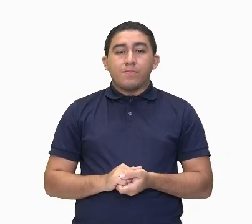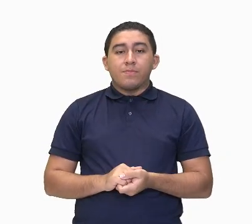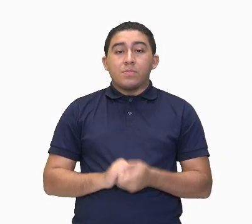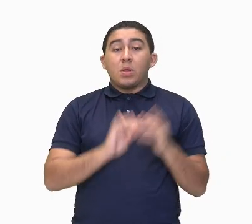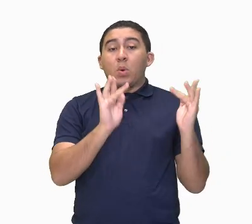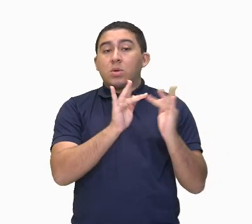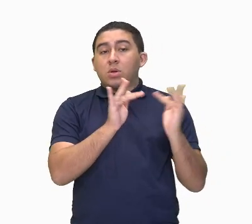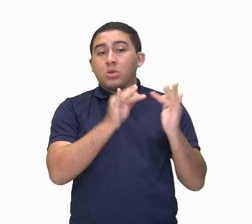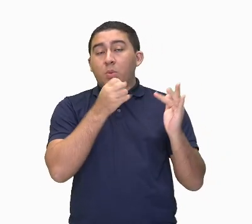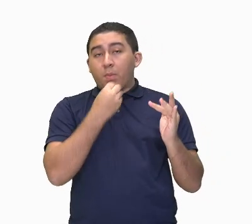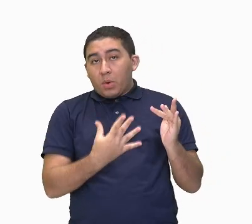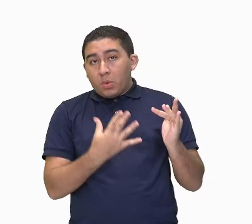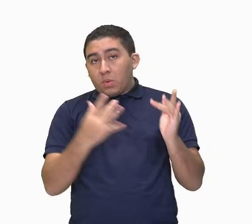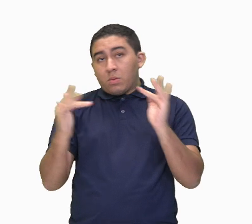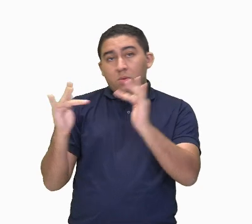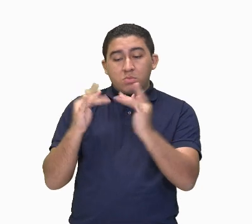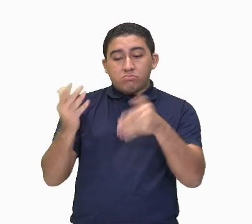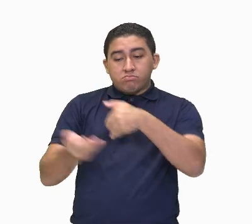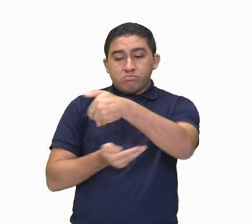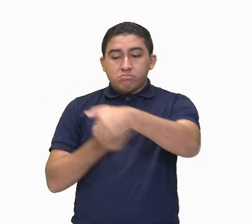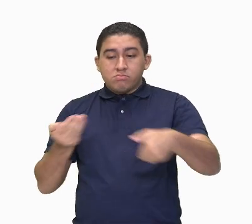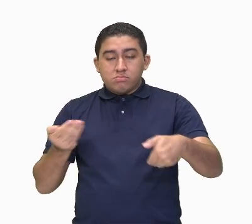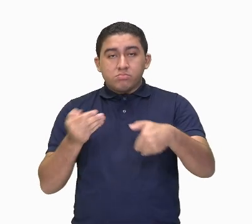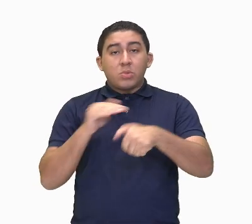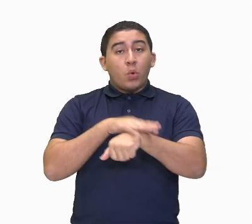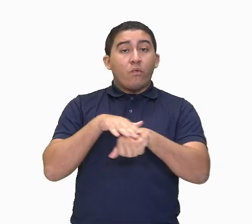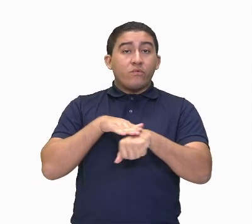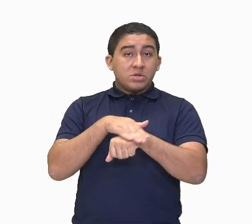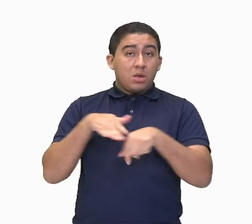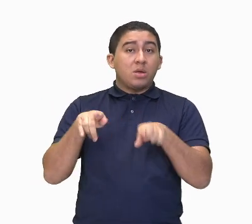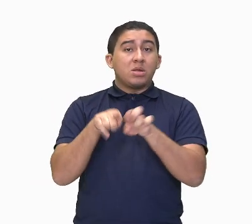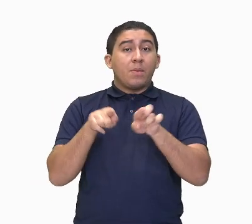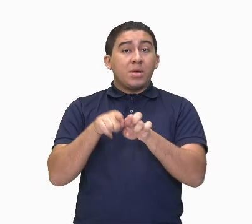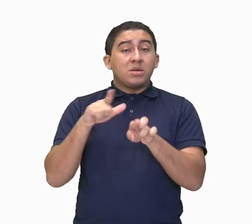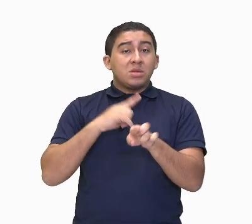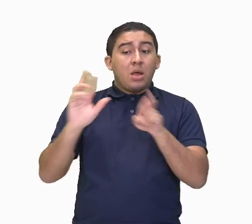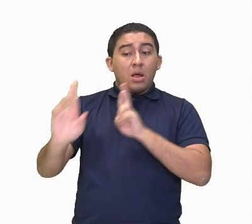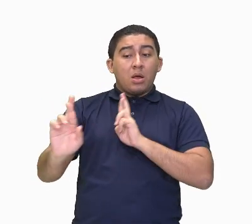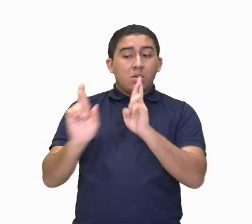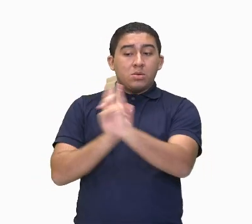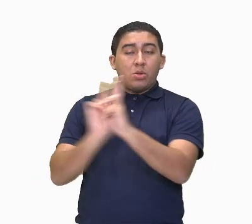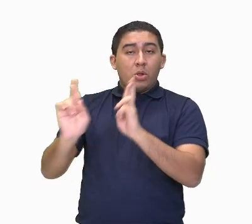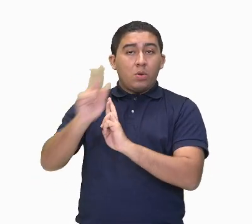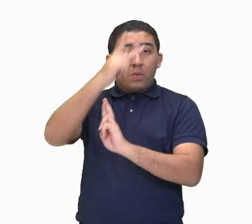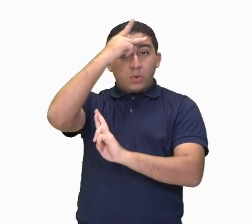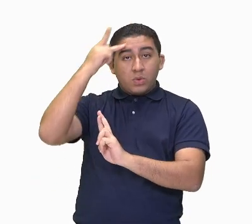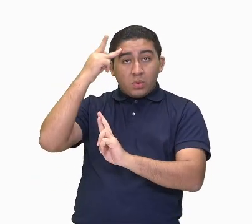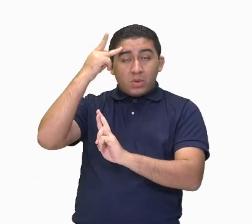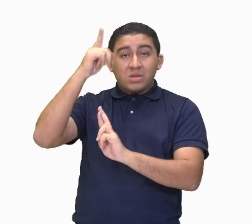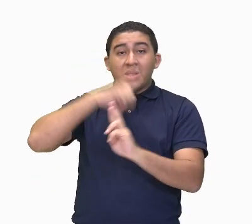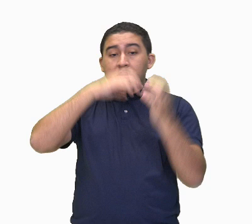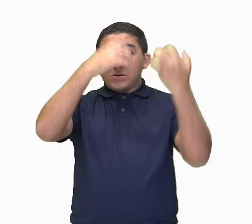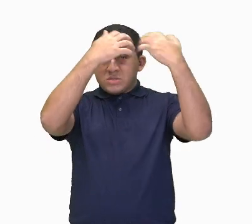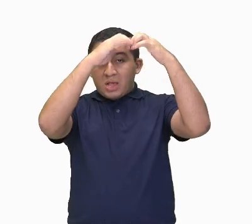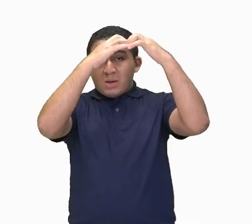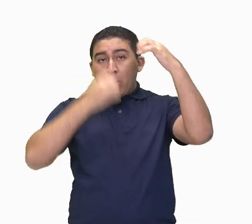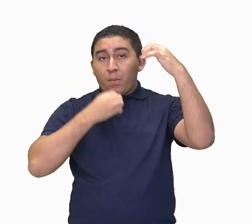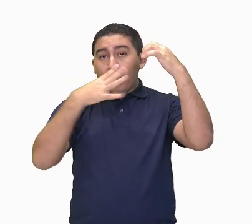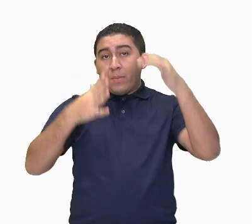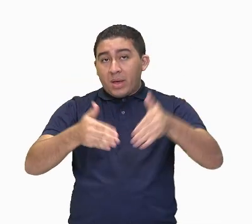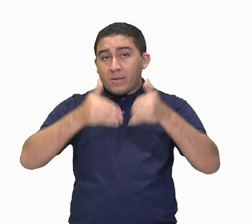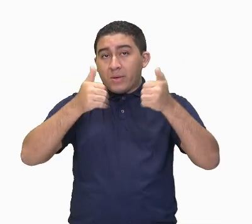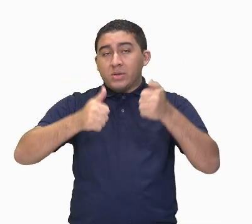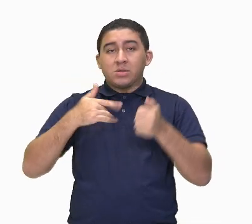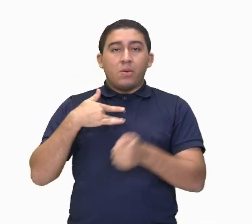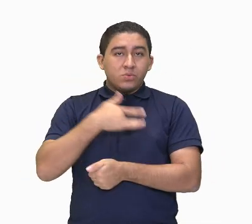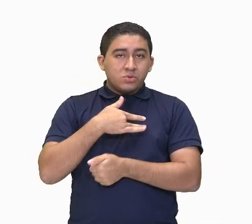boas interações sociais. Conversar e criar laços fortalece redes neurais. Então é importante